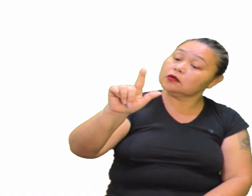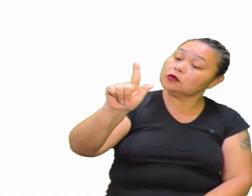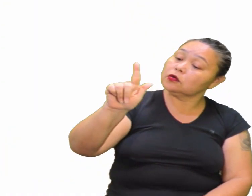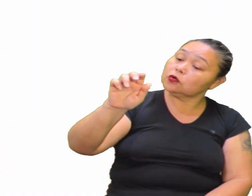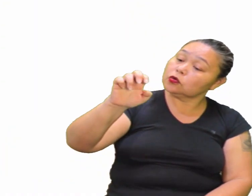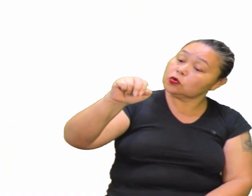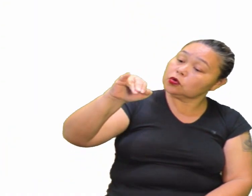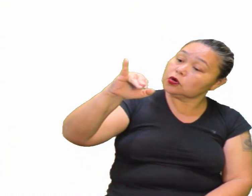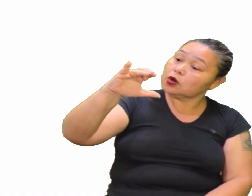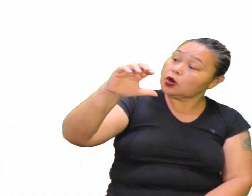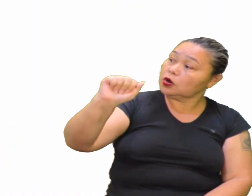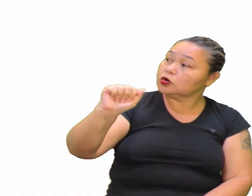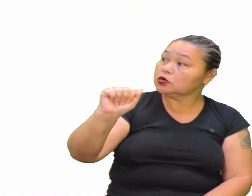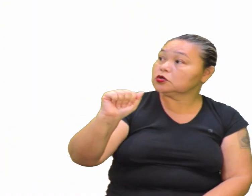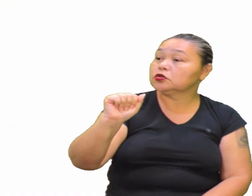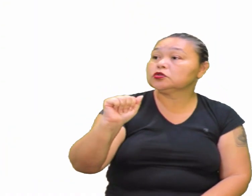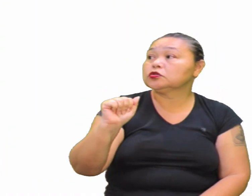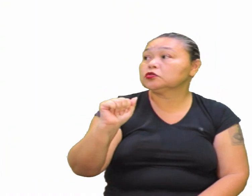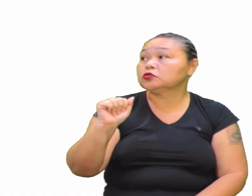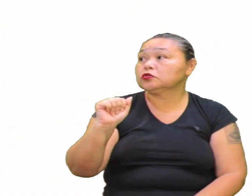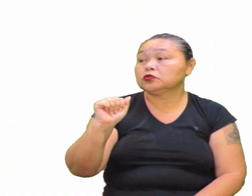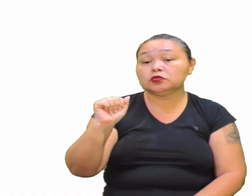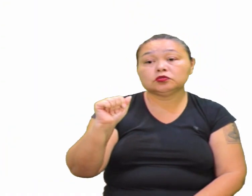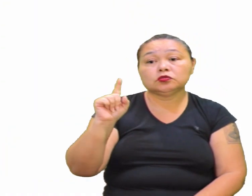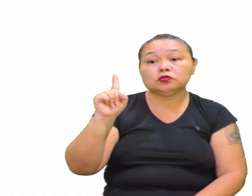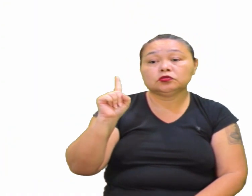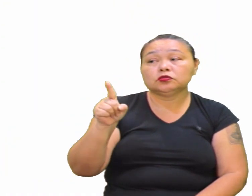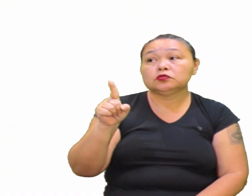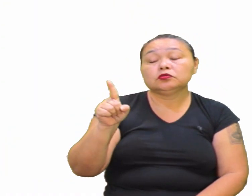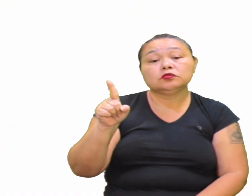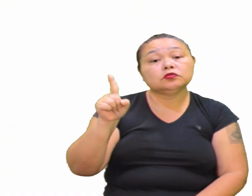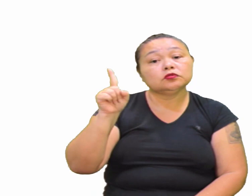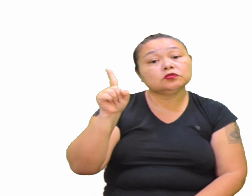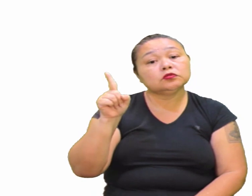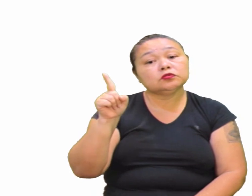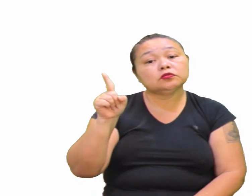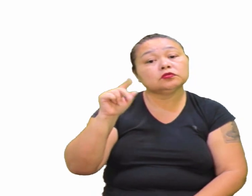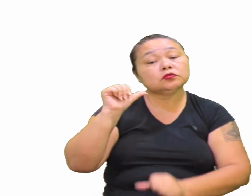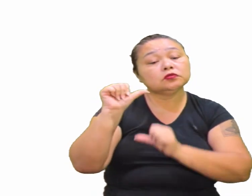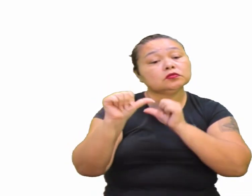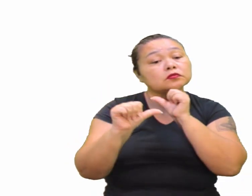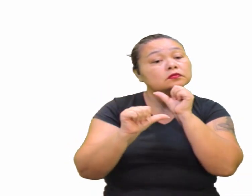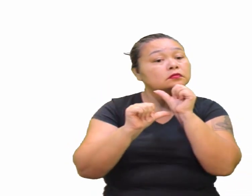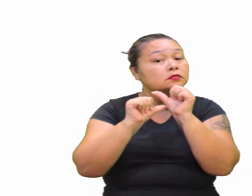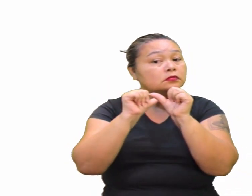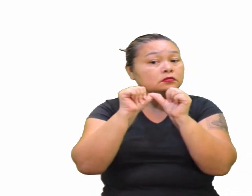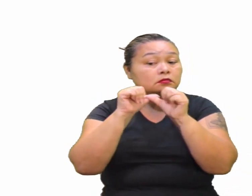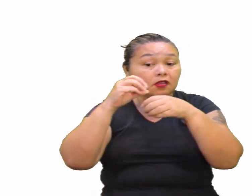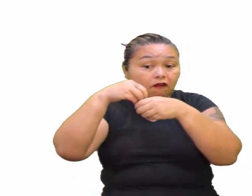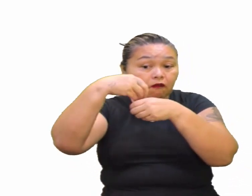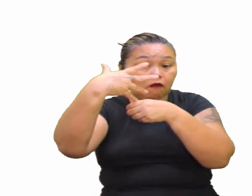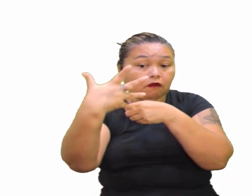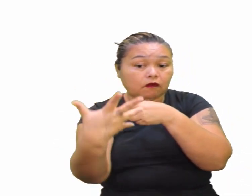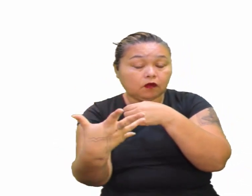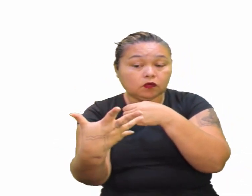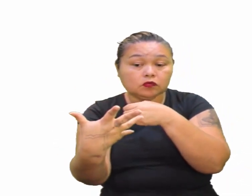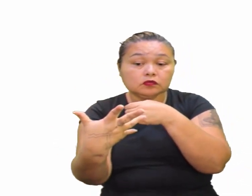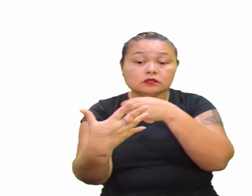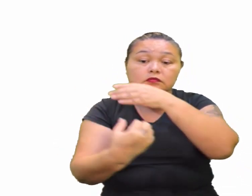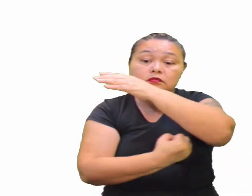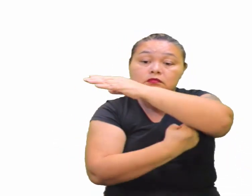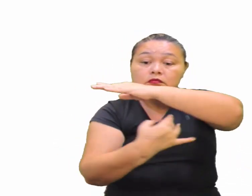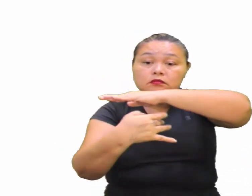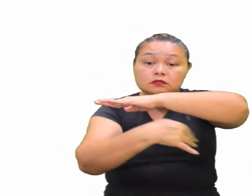alogênica, que ocorre como resultado de mudanças externas ao